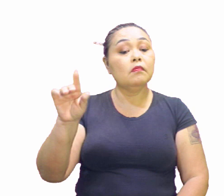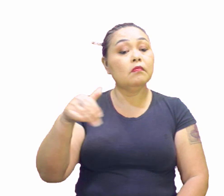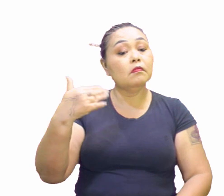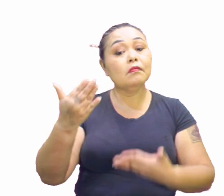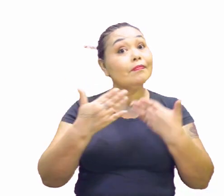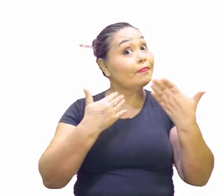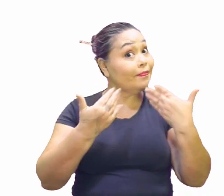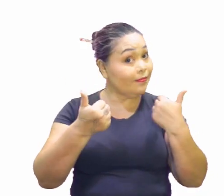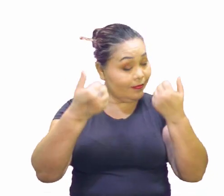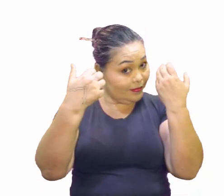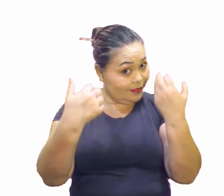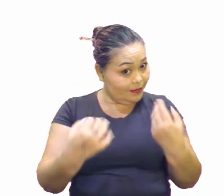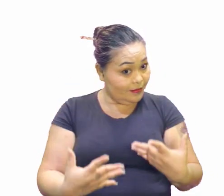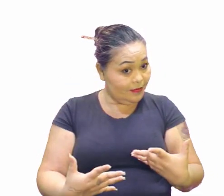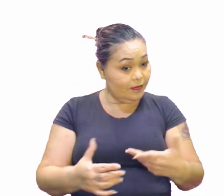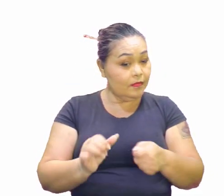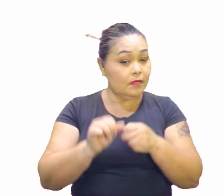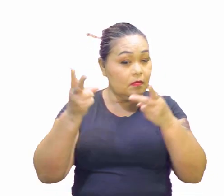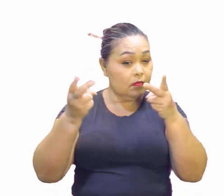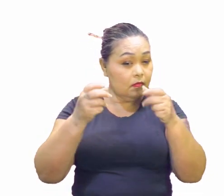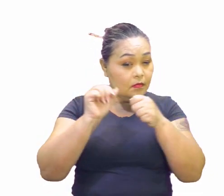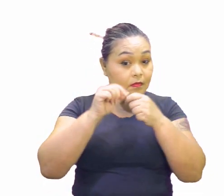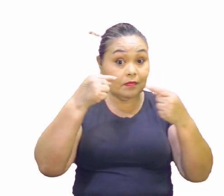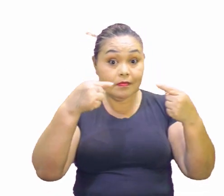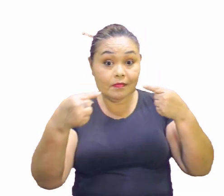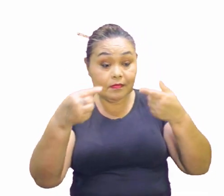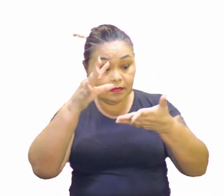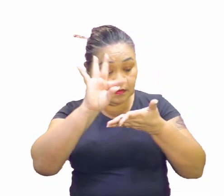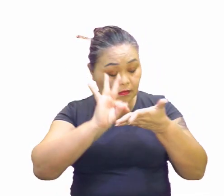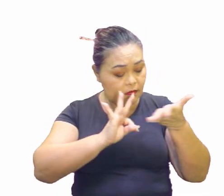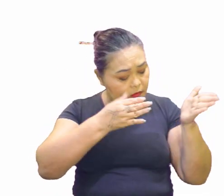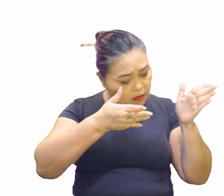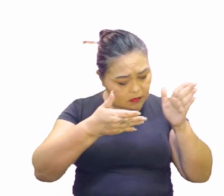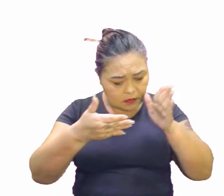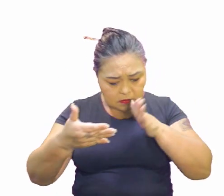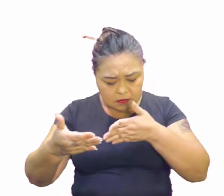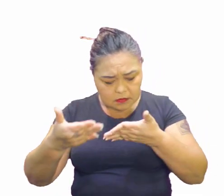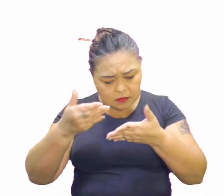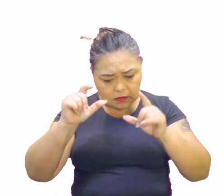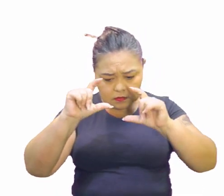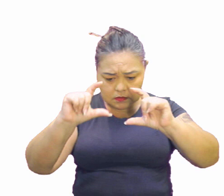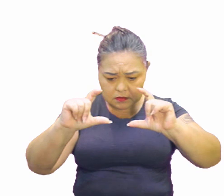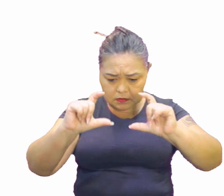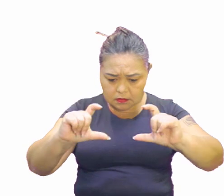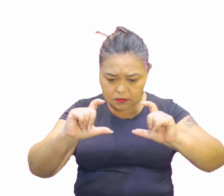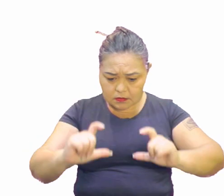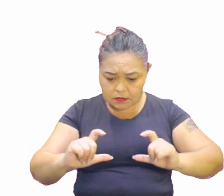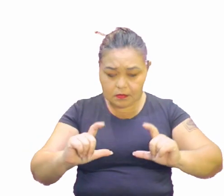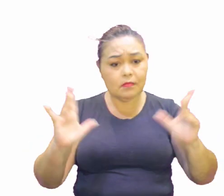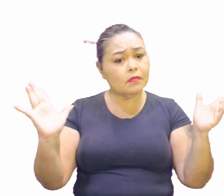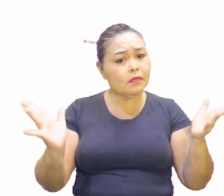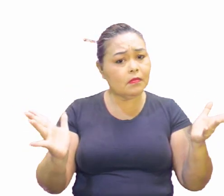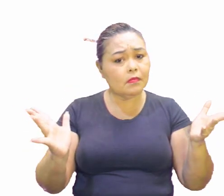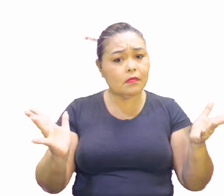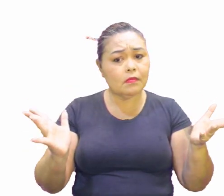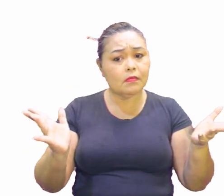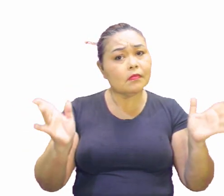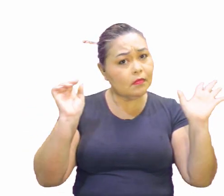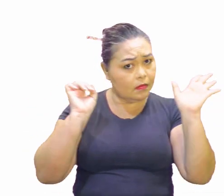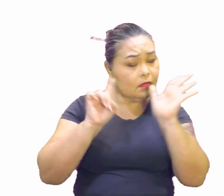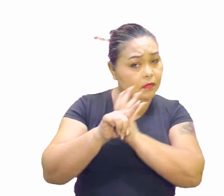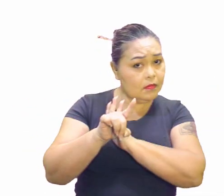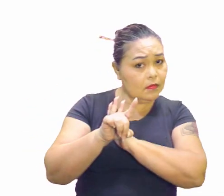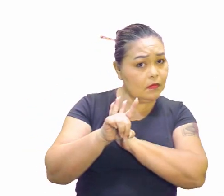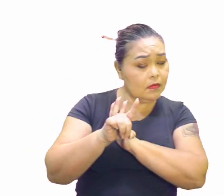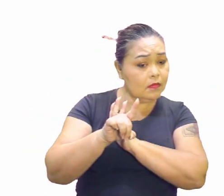em tom de conversa. Você percebeu alguns conflitos durante a leitura dos versos? Olha o